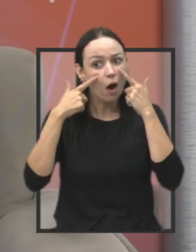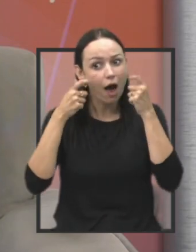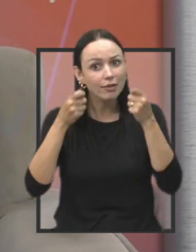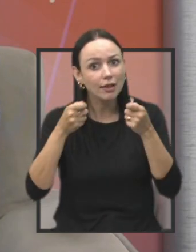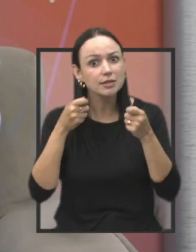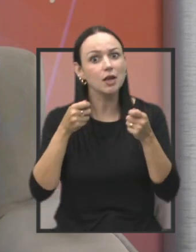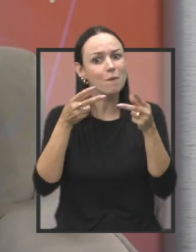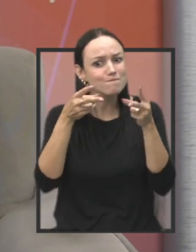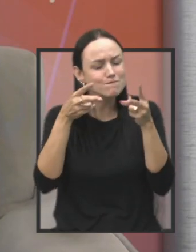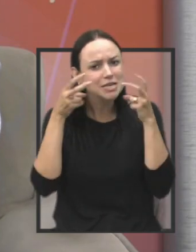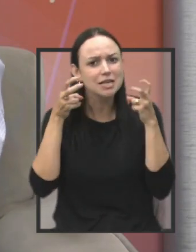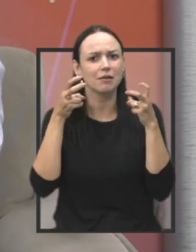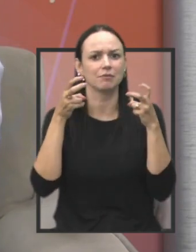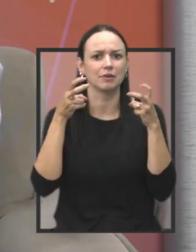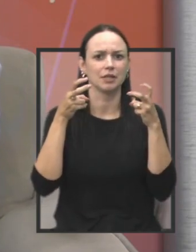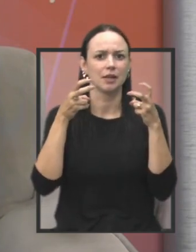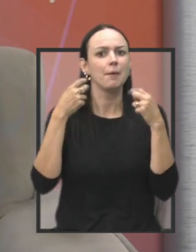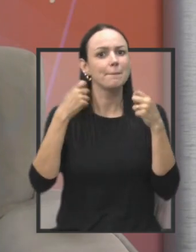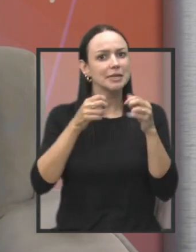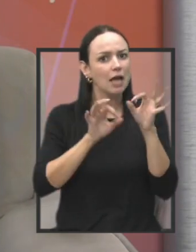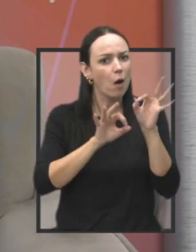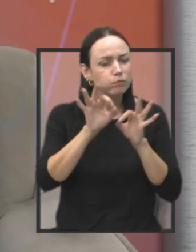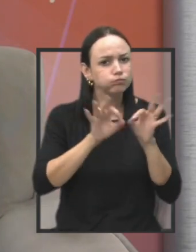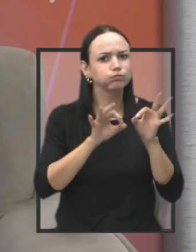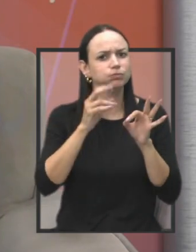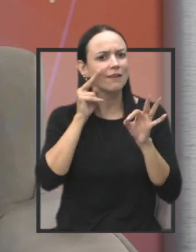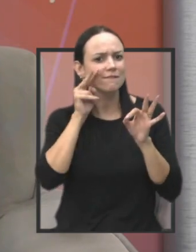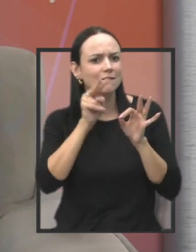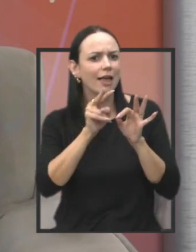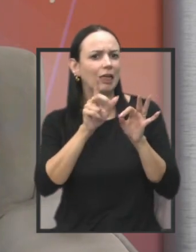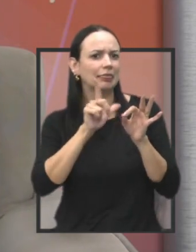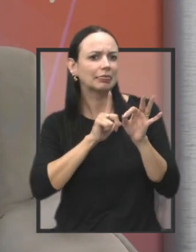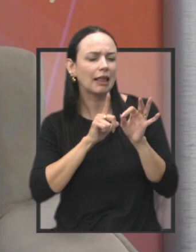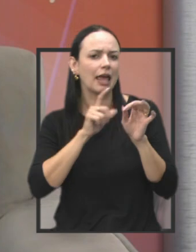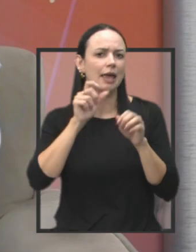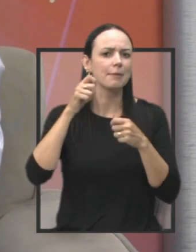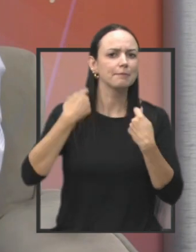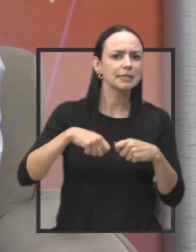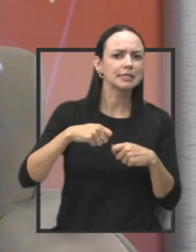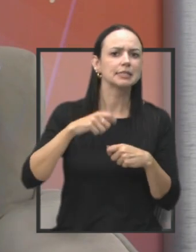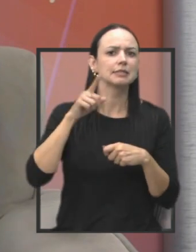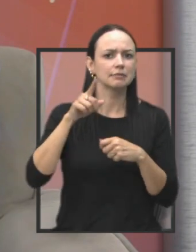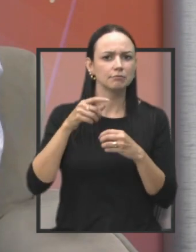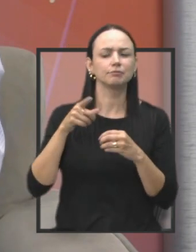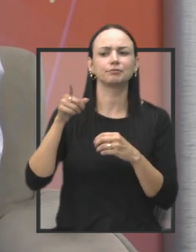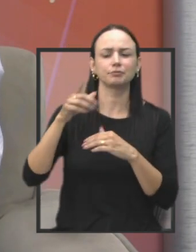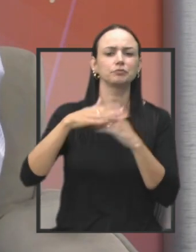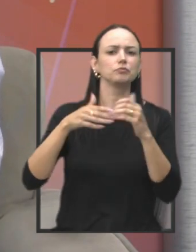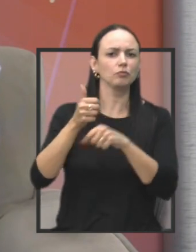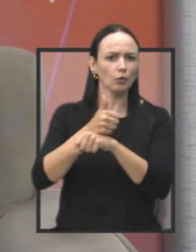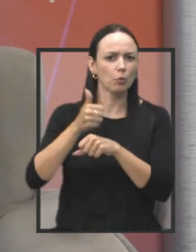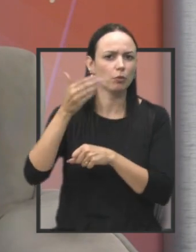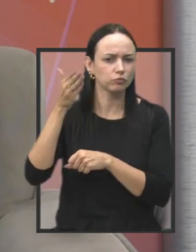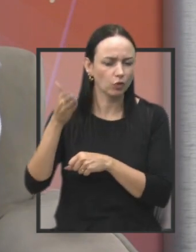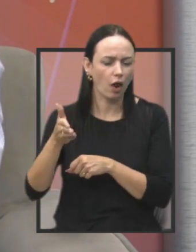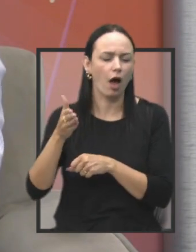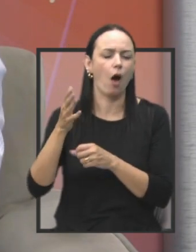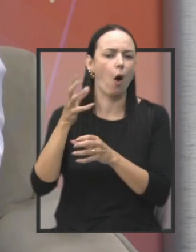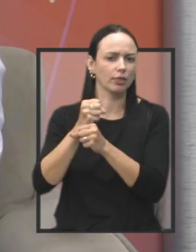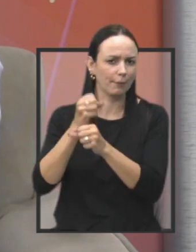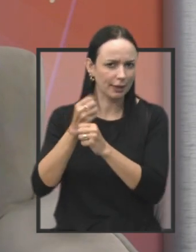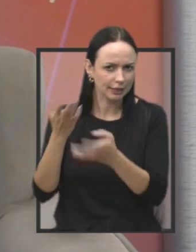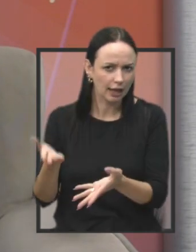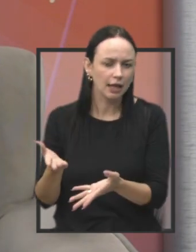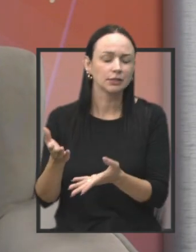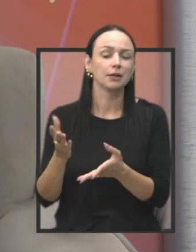nada, é claro, deixar isso regularizado, é apenas a questão do serviço do profissional da contabilidade, é claro, né?